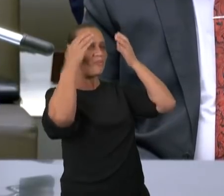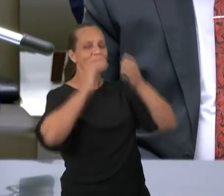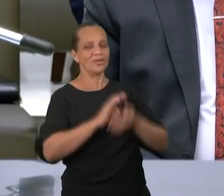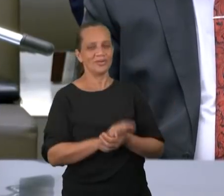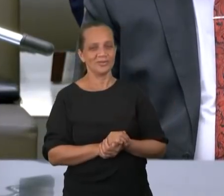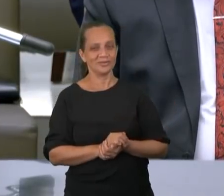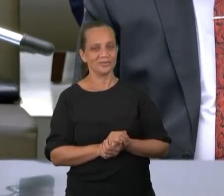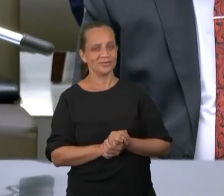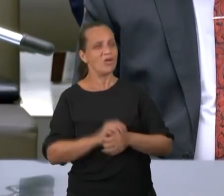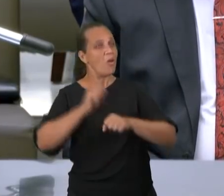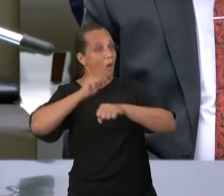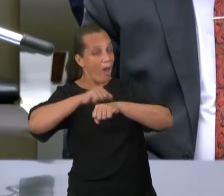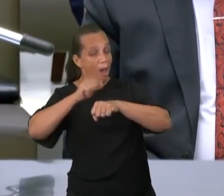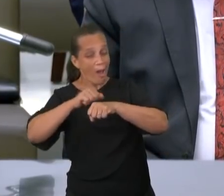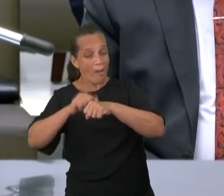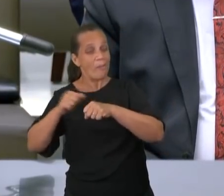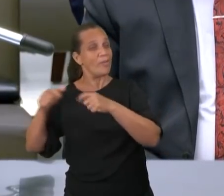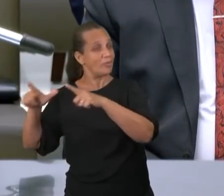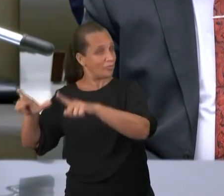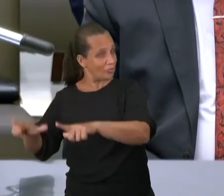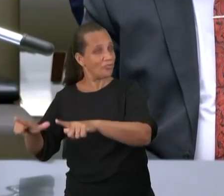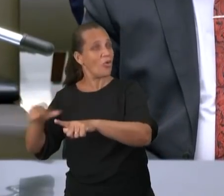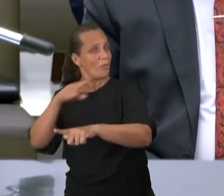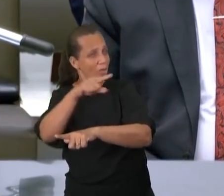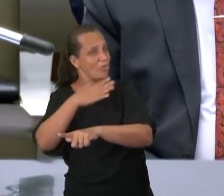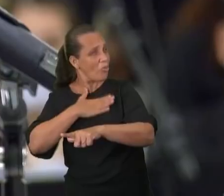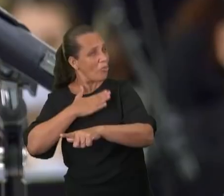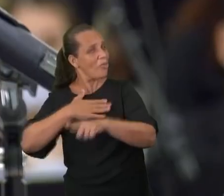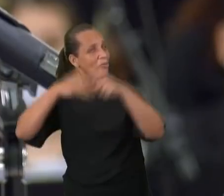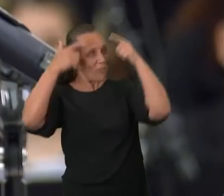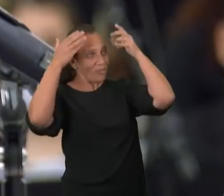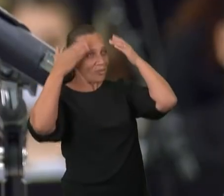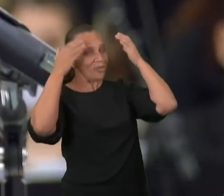A pedra está aí na boca, mas tu é meu rei.